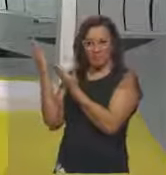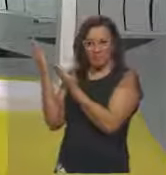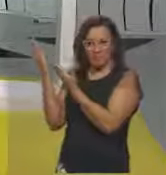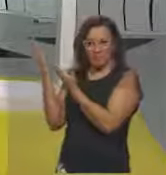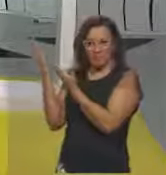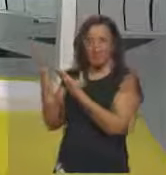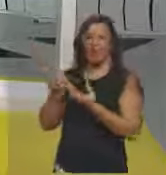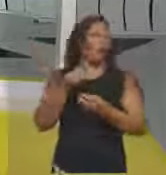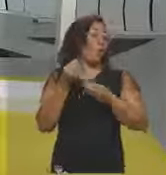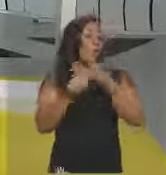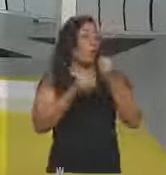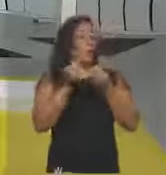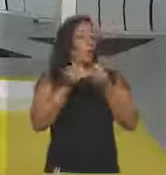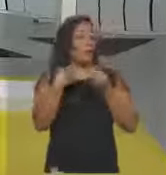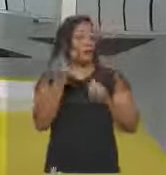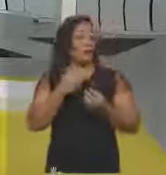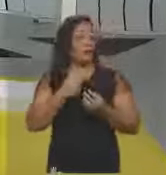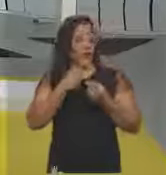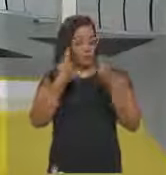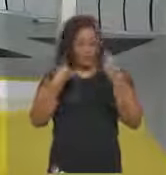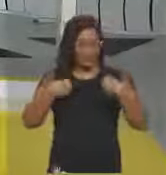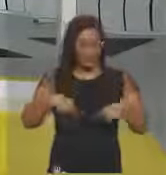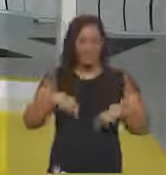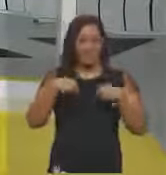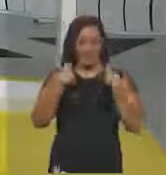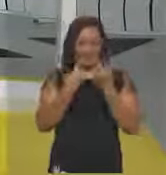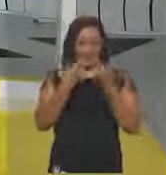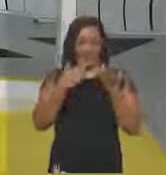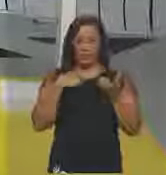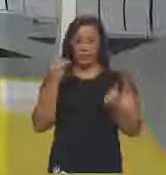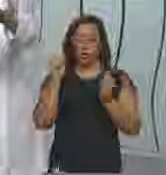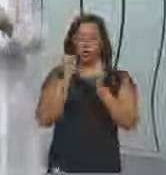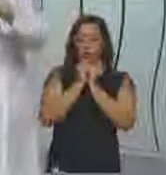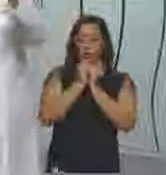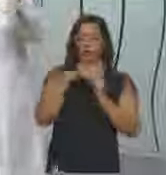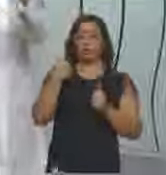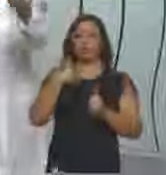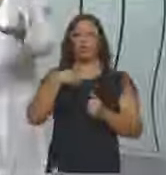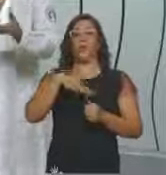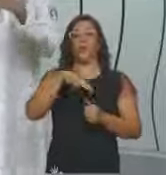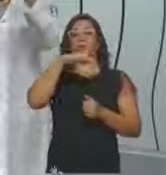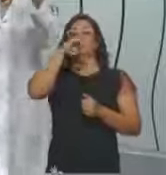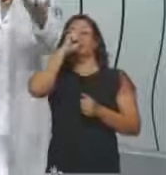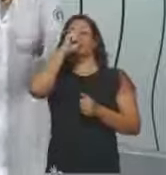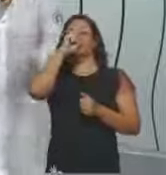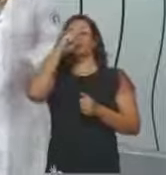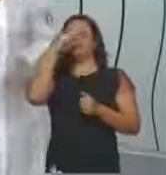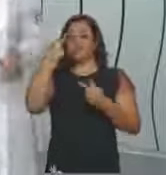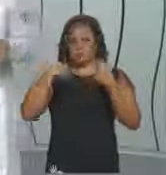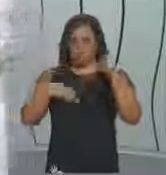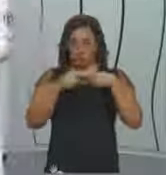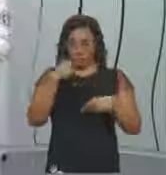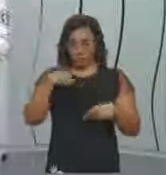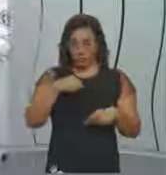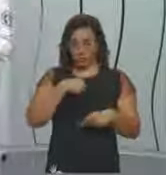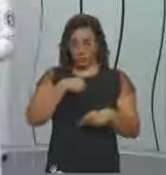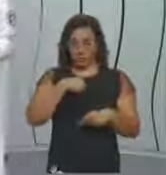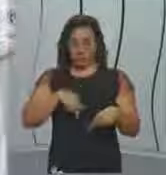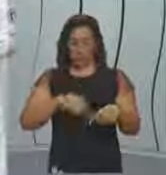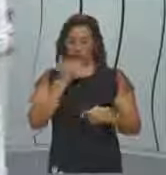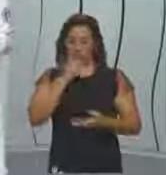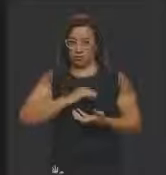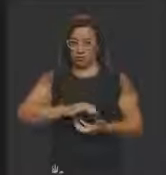como é que funciona o nosso sistema, essa integração entre o sistema respiratório, digestório e